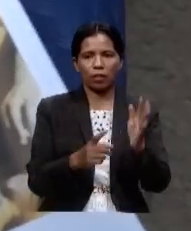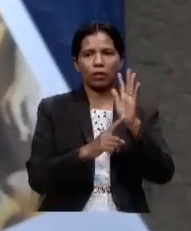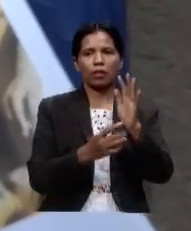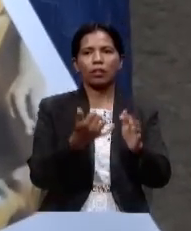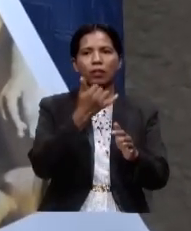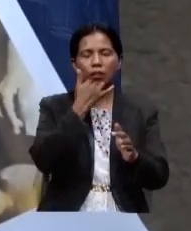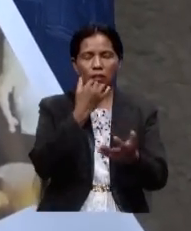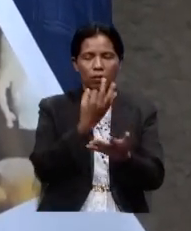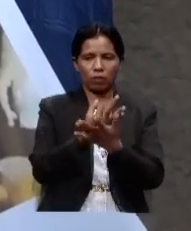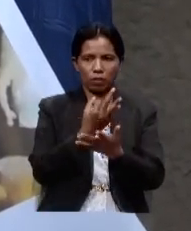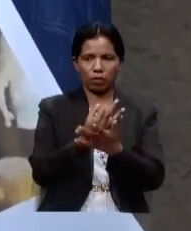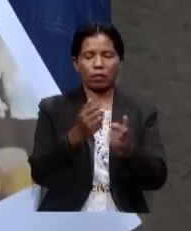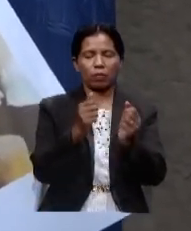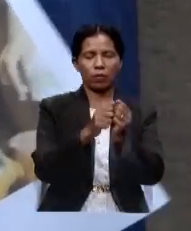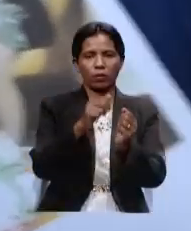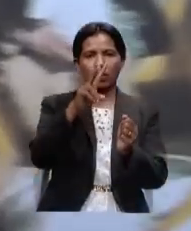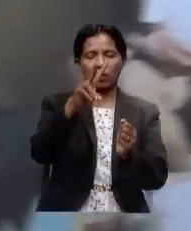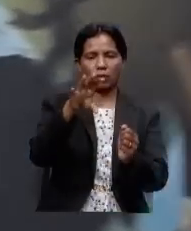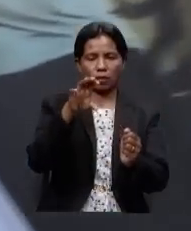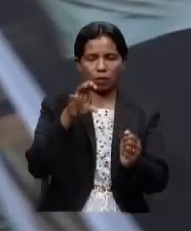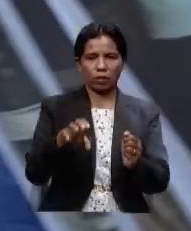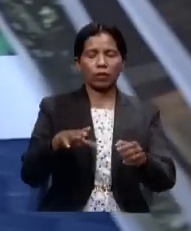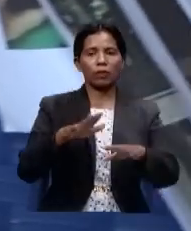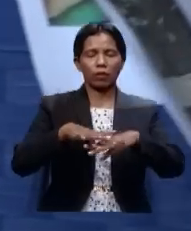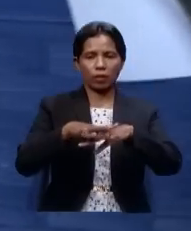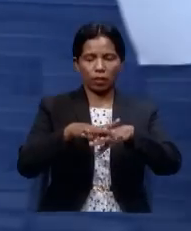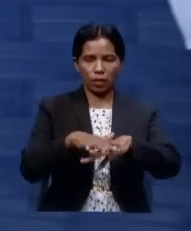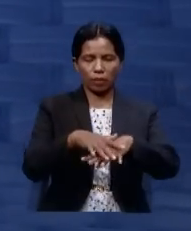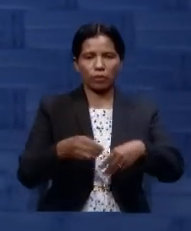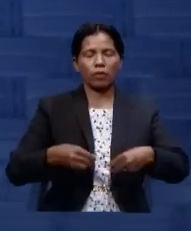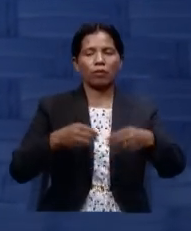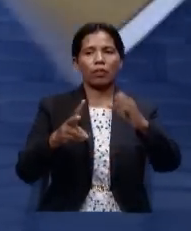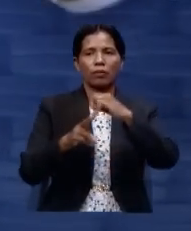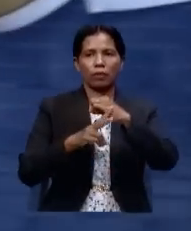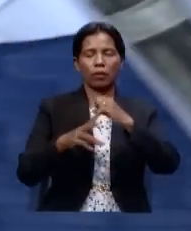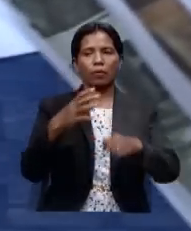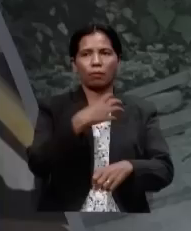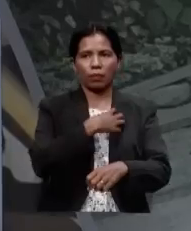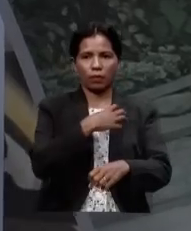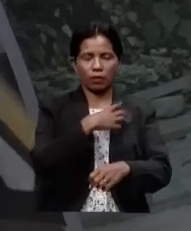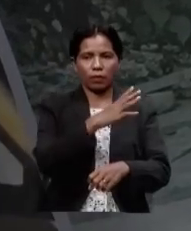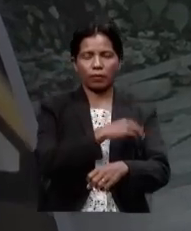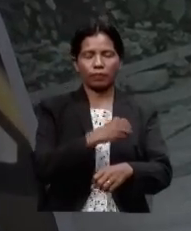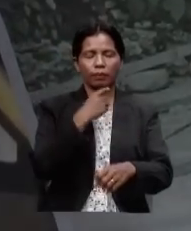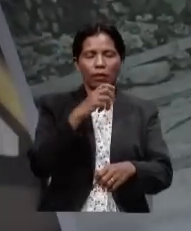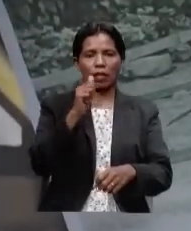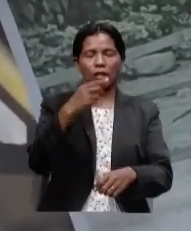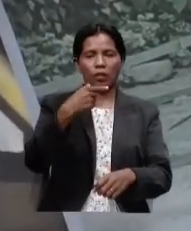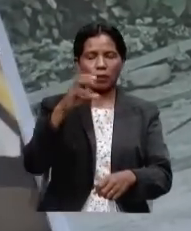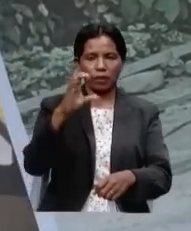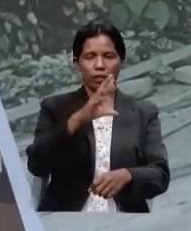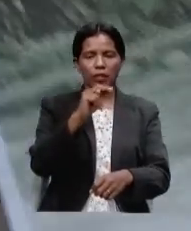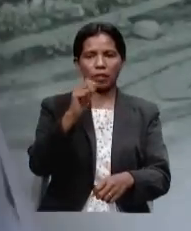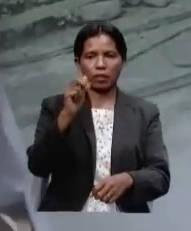ho osan dolar americano atestrua, no taismane ida, ba vítima. Polícia Militar Bacar Arguido Narciso Menezes da Silva e